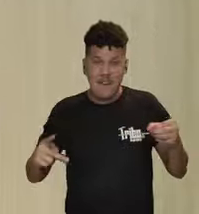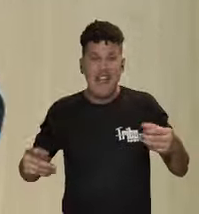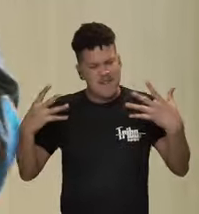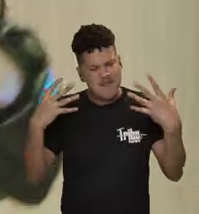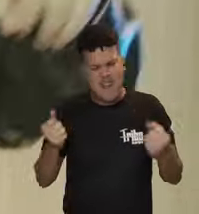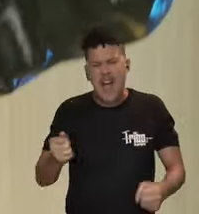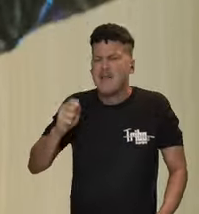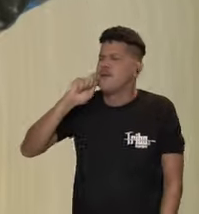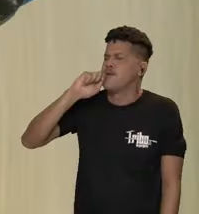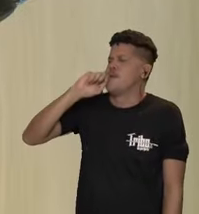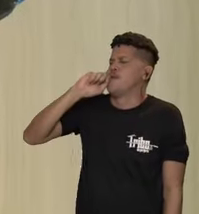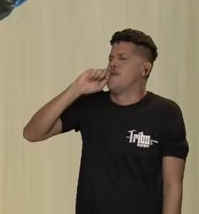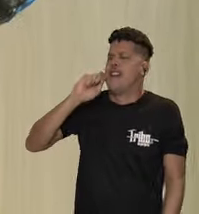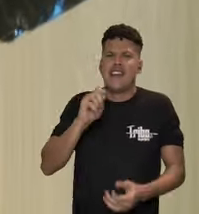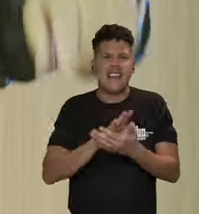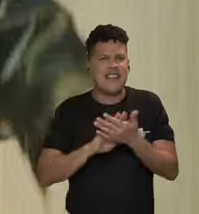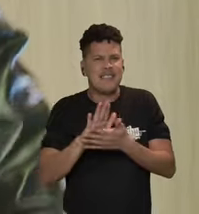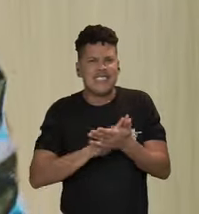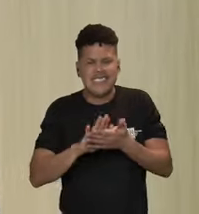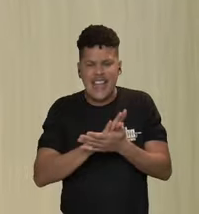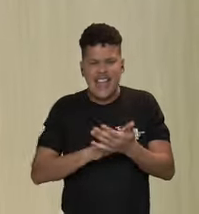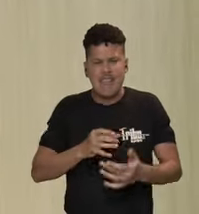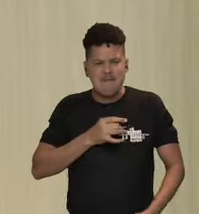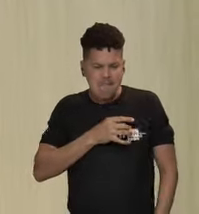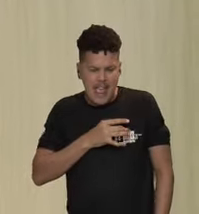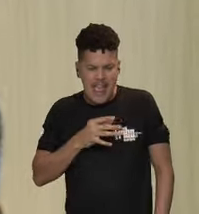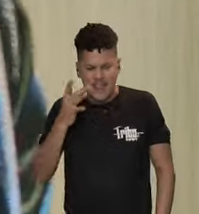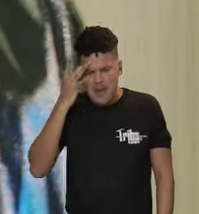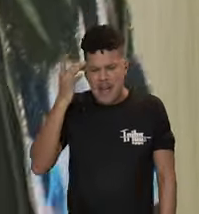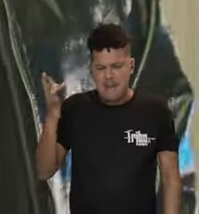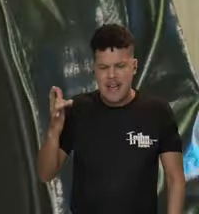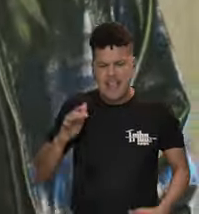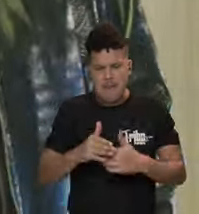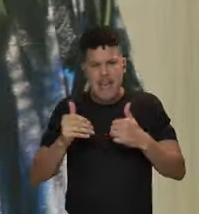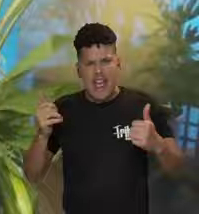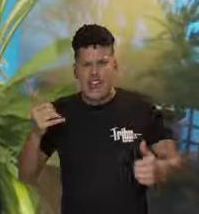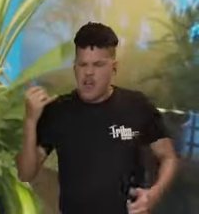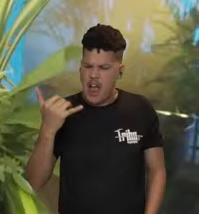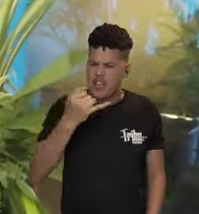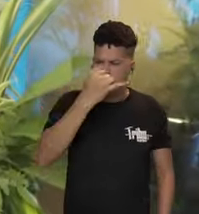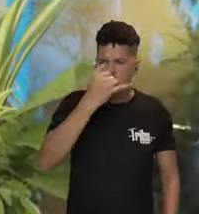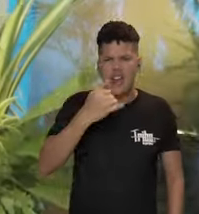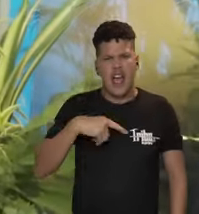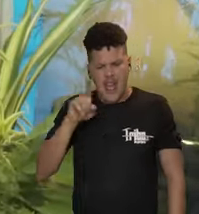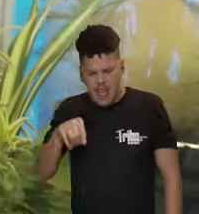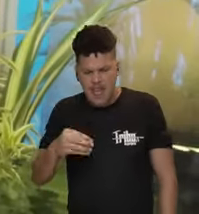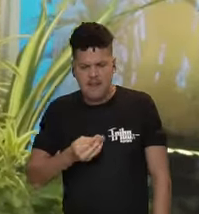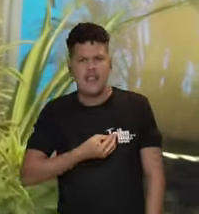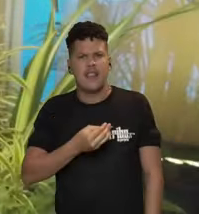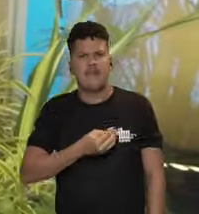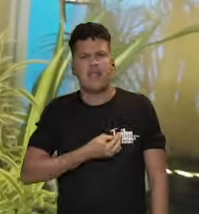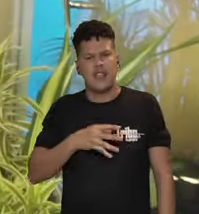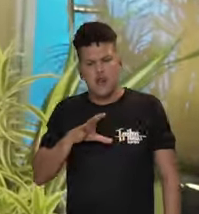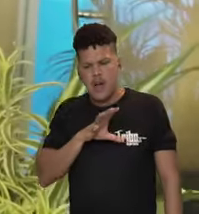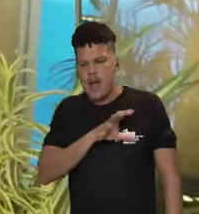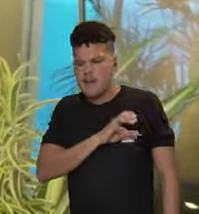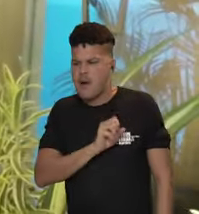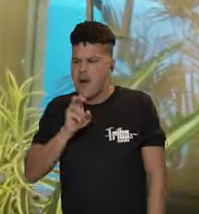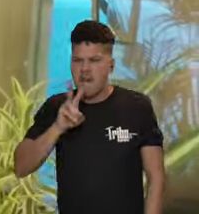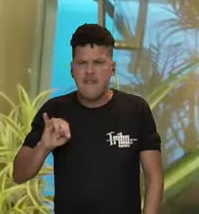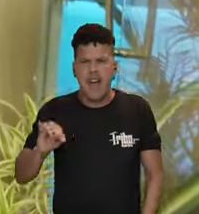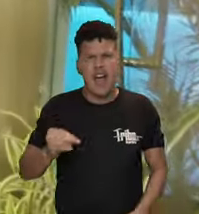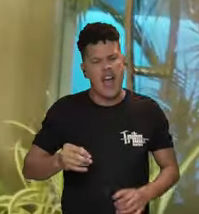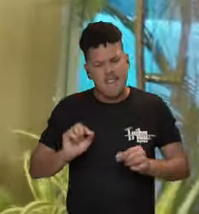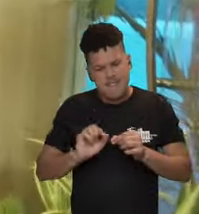chapar sem medo da manhã. O que é melhor que atirar é viver. O amor vai te